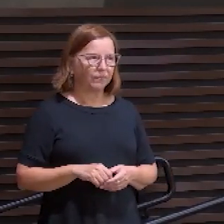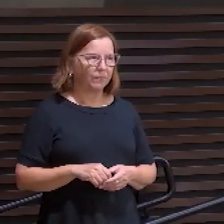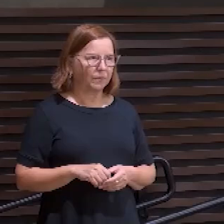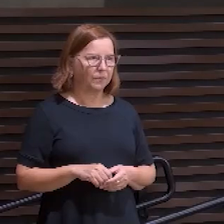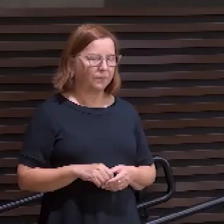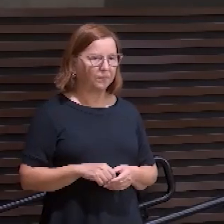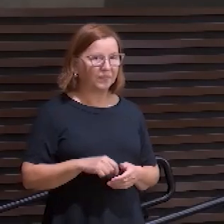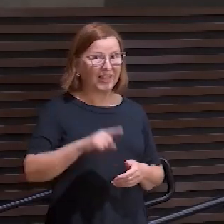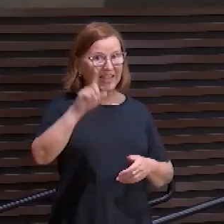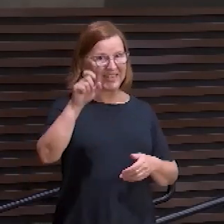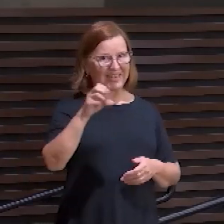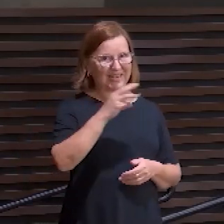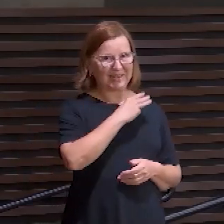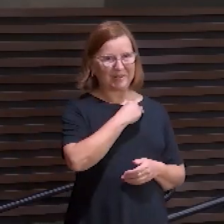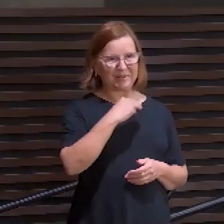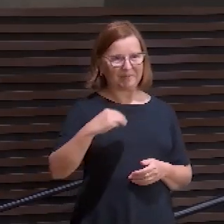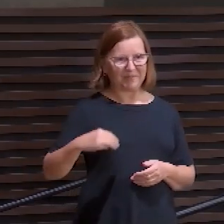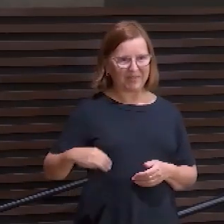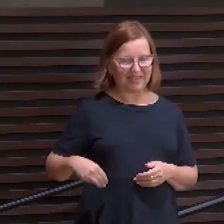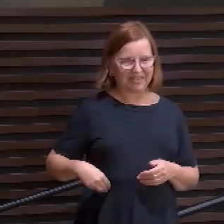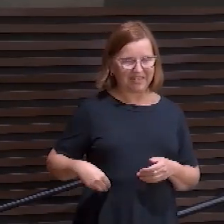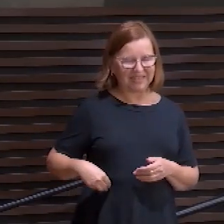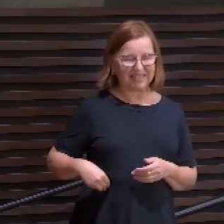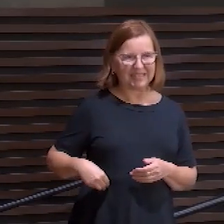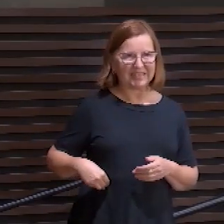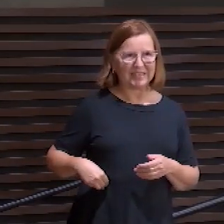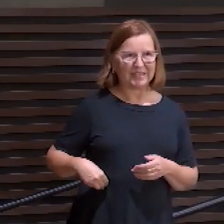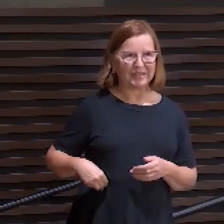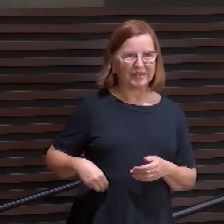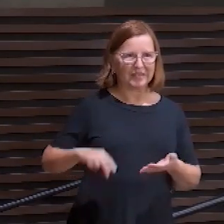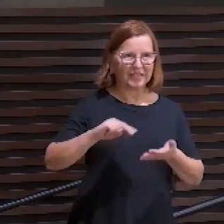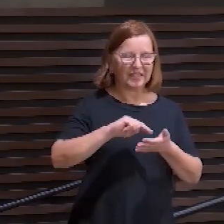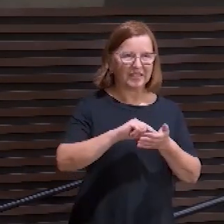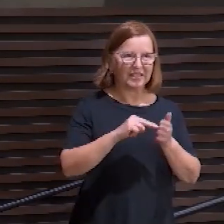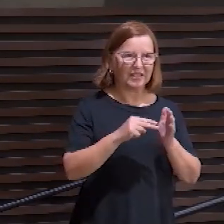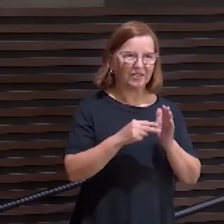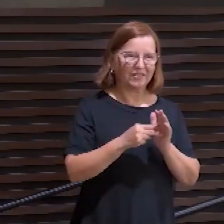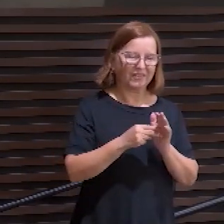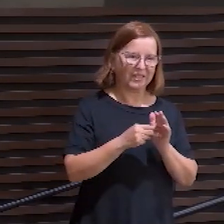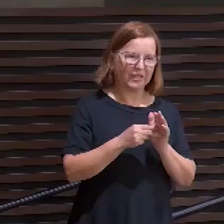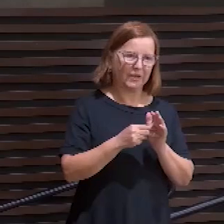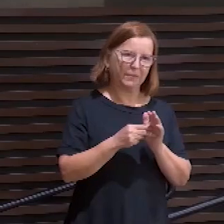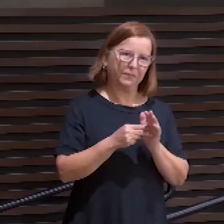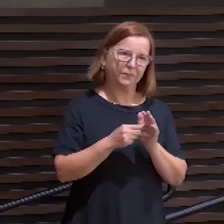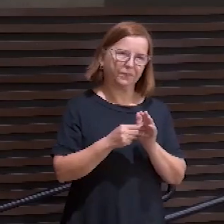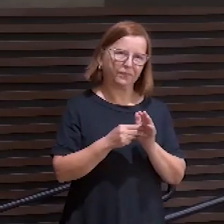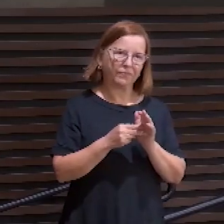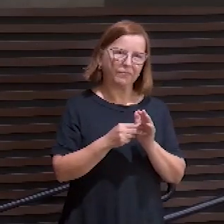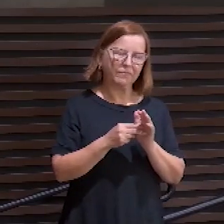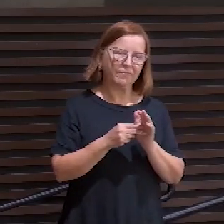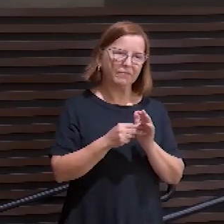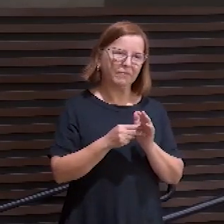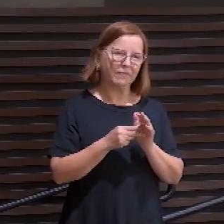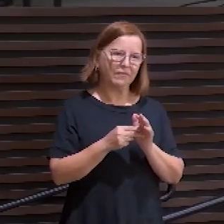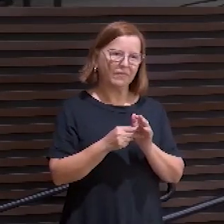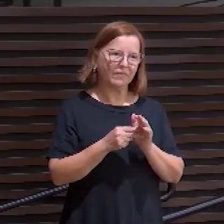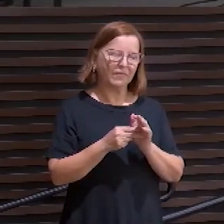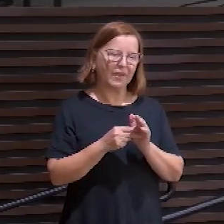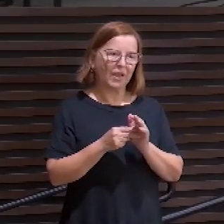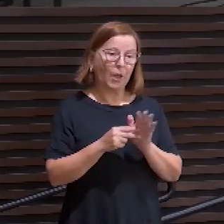Ser mestre no sentido de trazer para o outro o quanto de Jesus eu